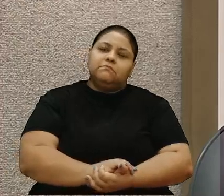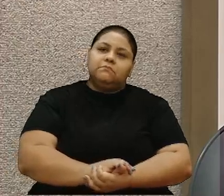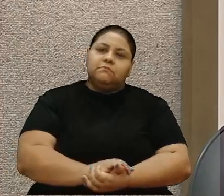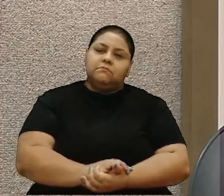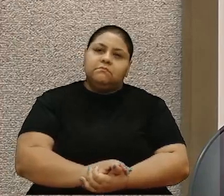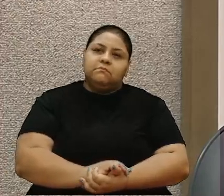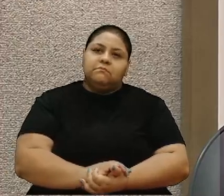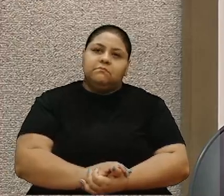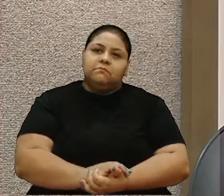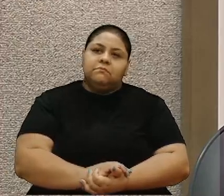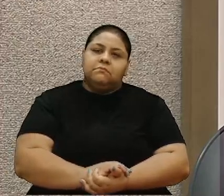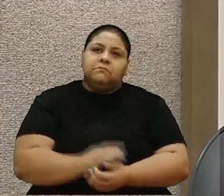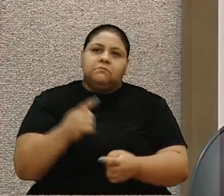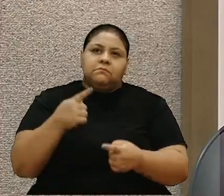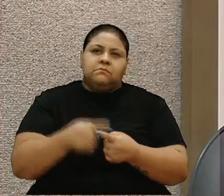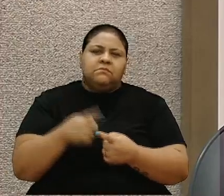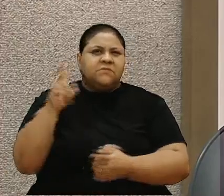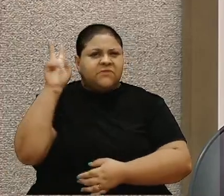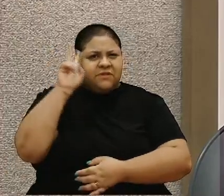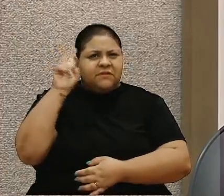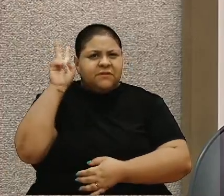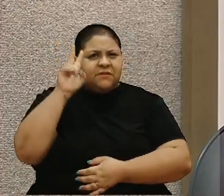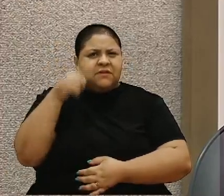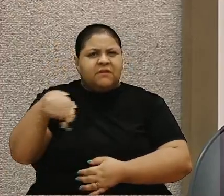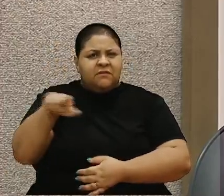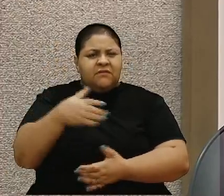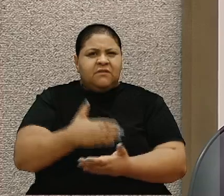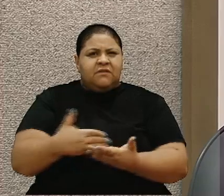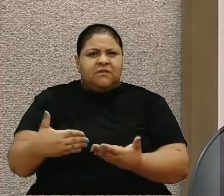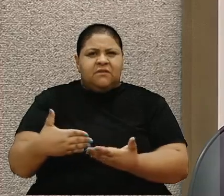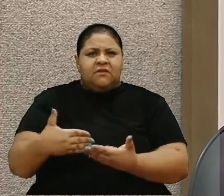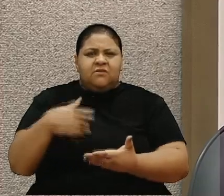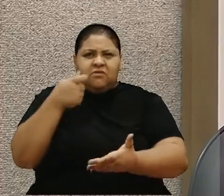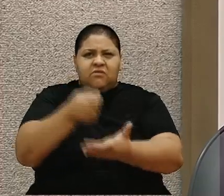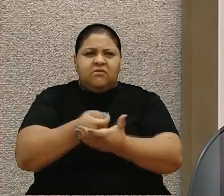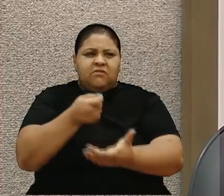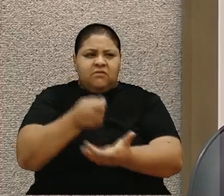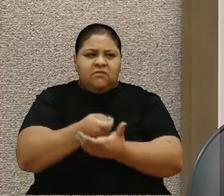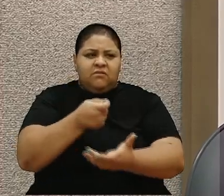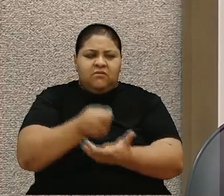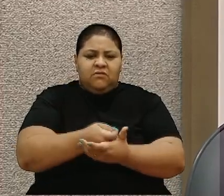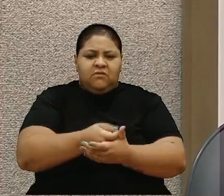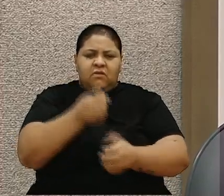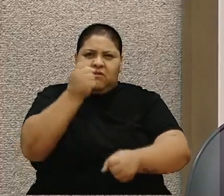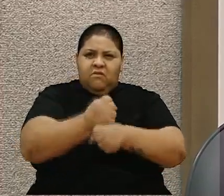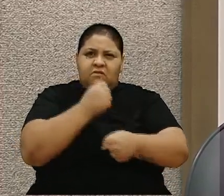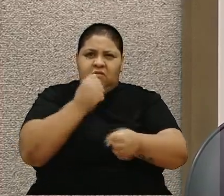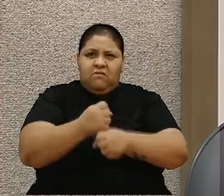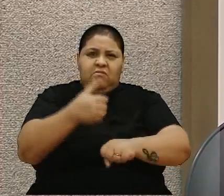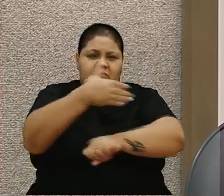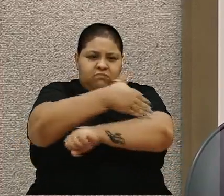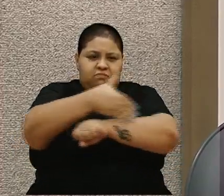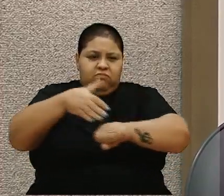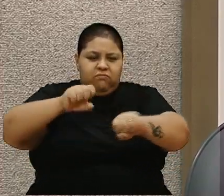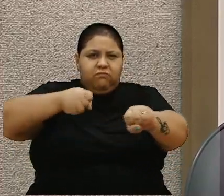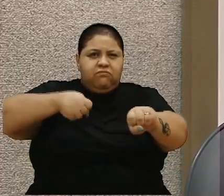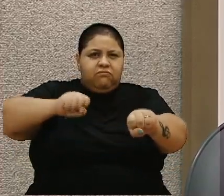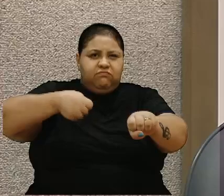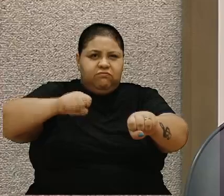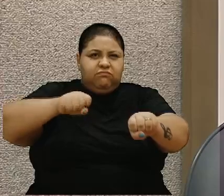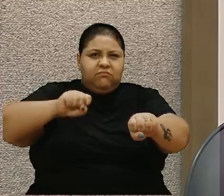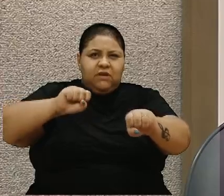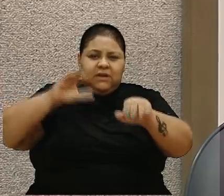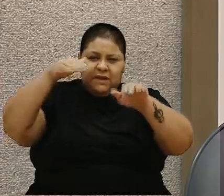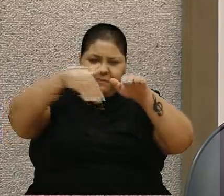Porque eu recordo quando nós começamos toda a luta pela construção da pista de motocross, lá embaixo